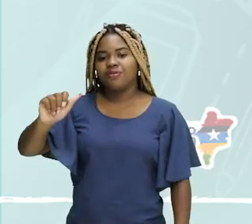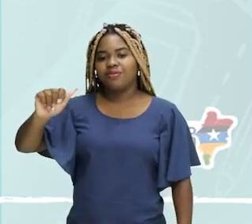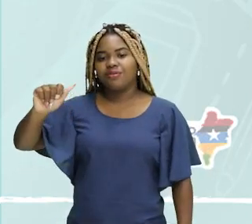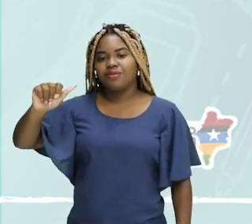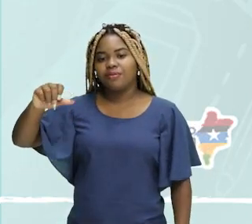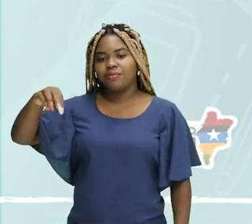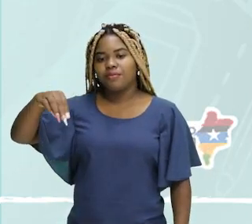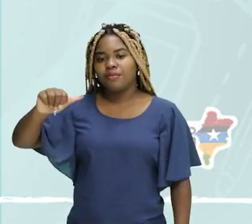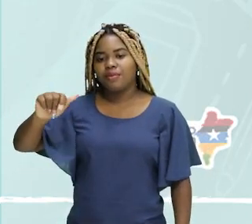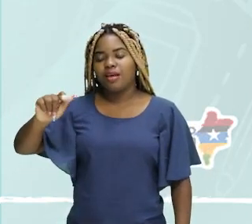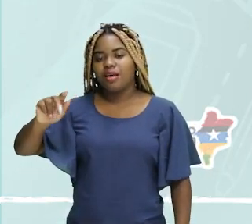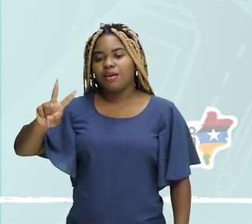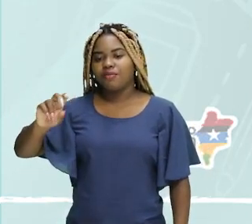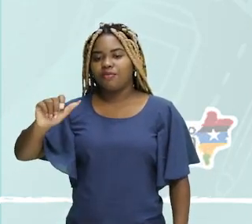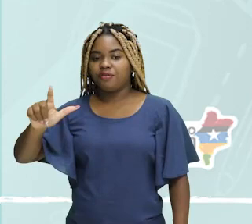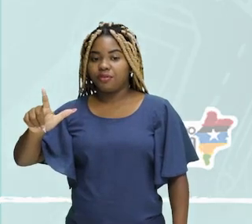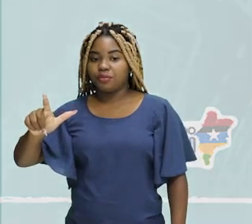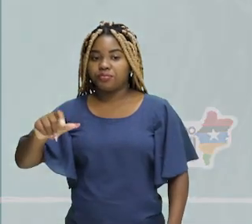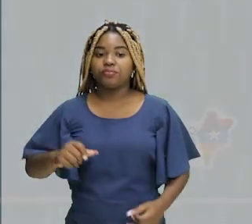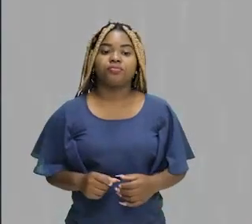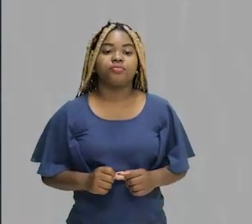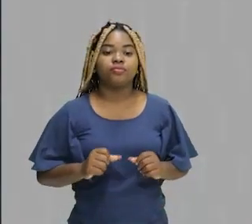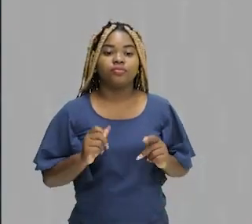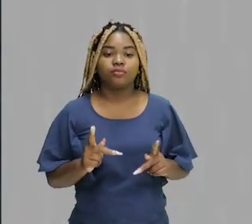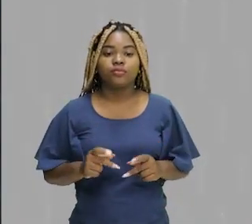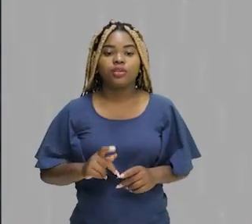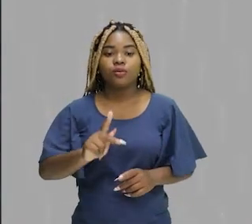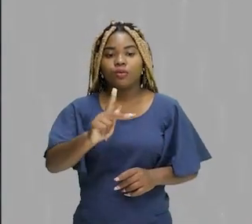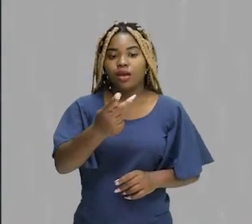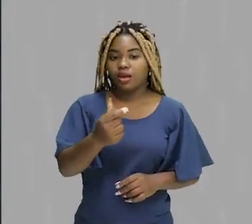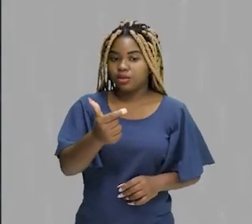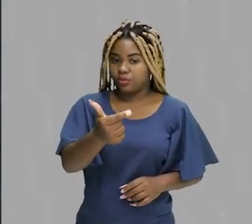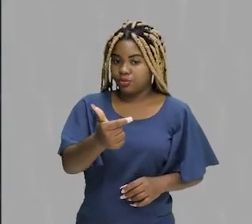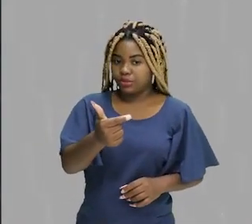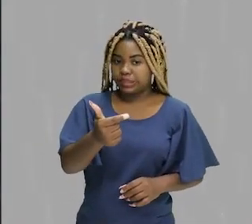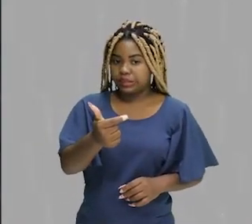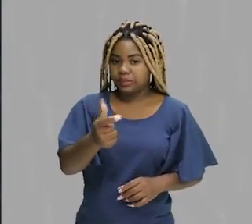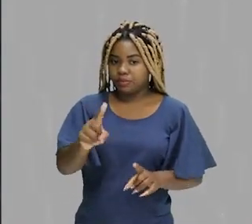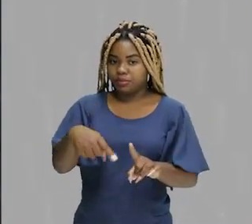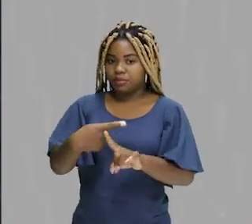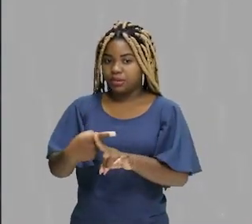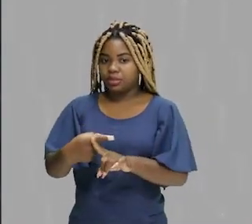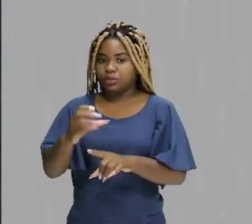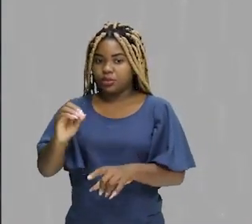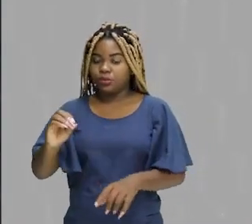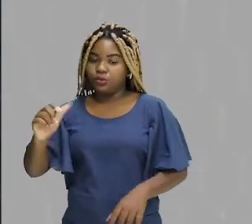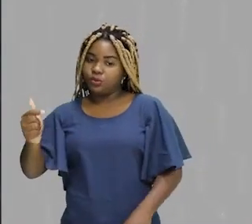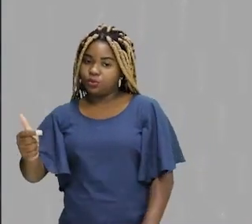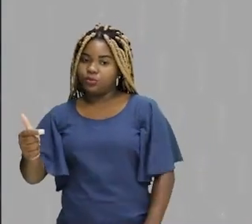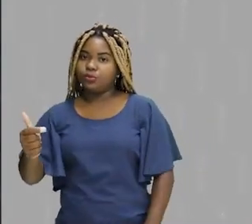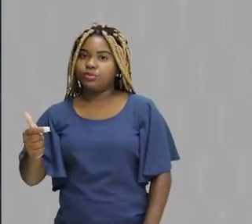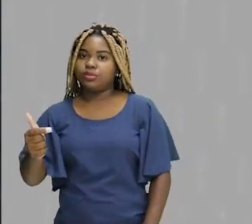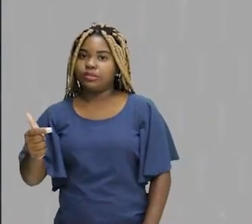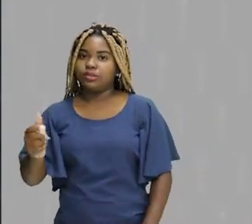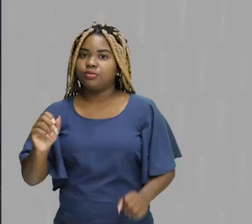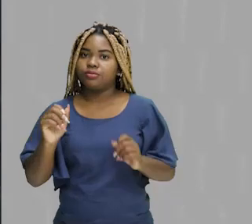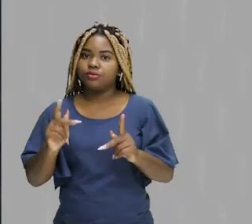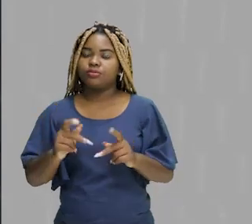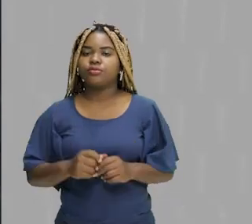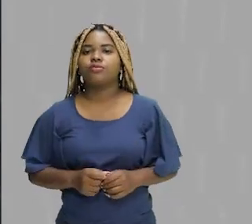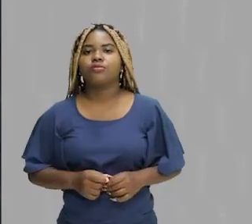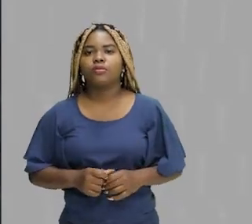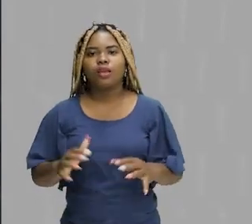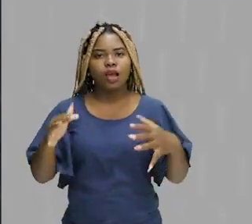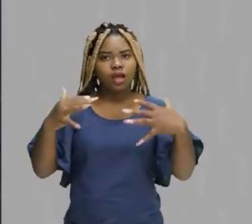altamente explosiva. Então, o H2 reagindo com o O2, ou seja, o gás oxigênio. Turma, para